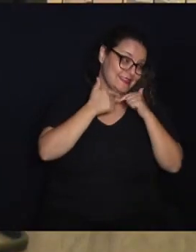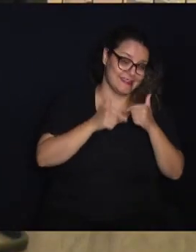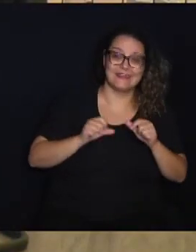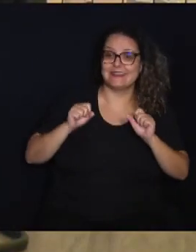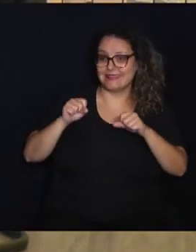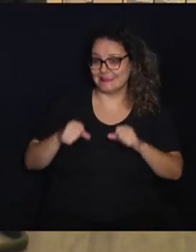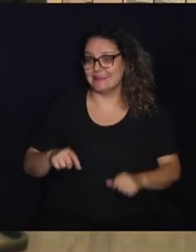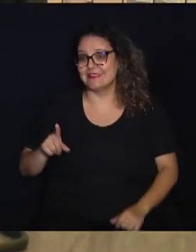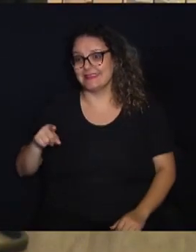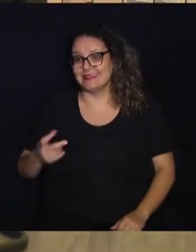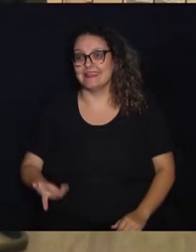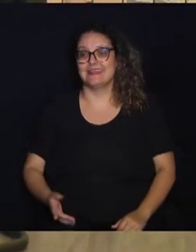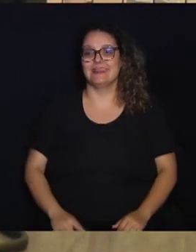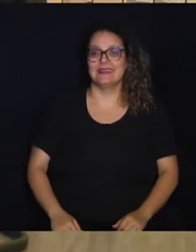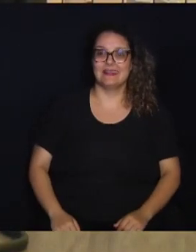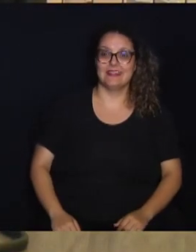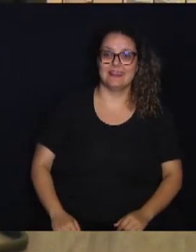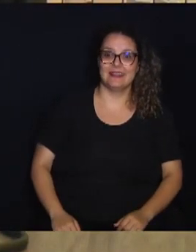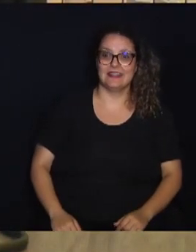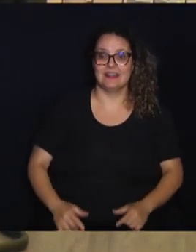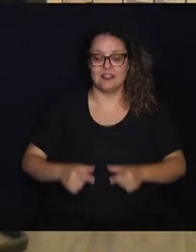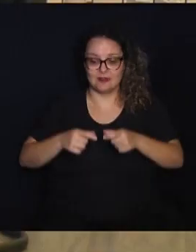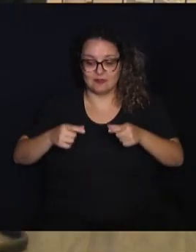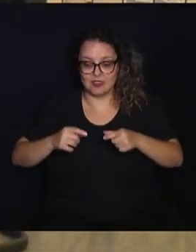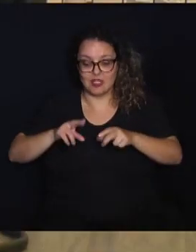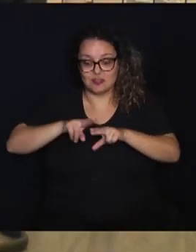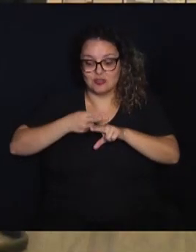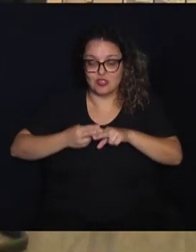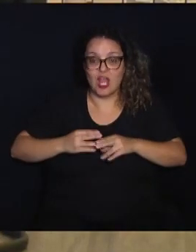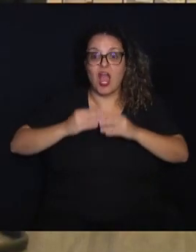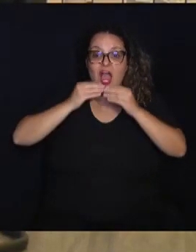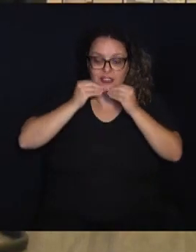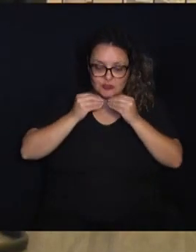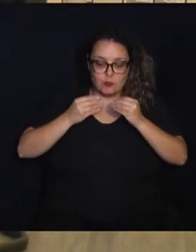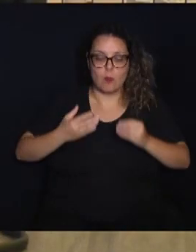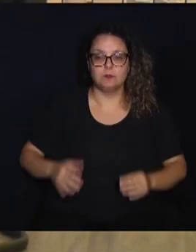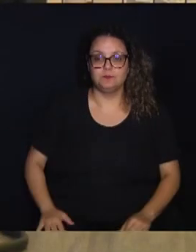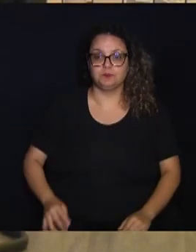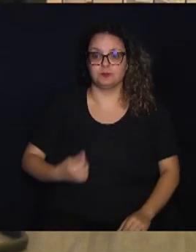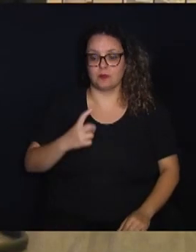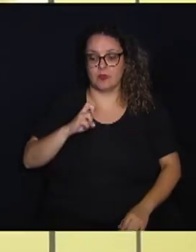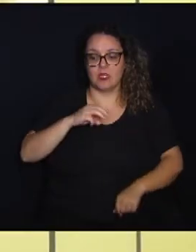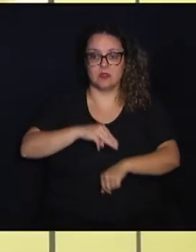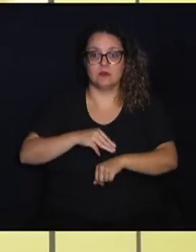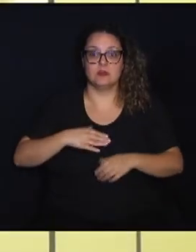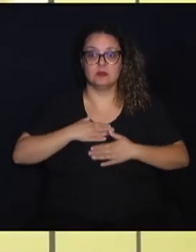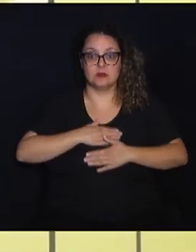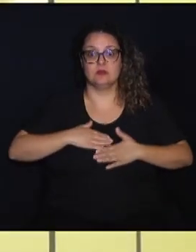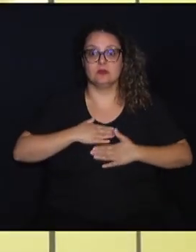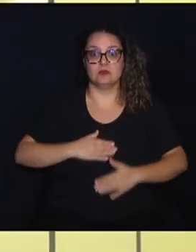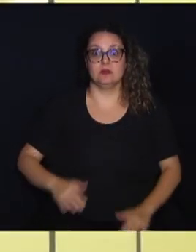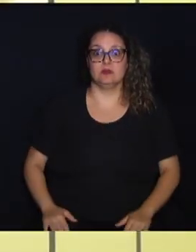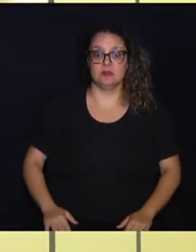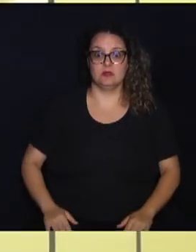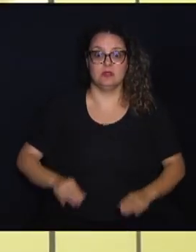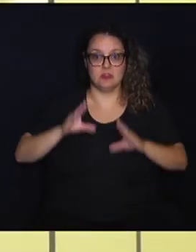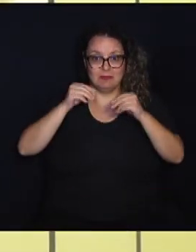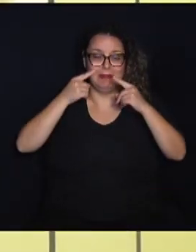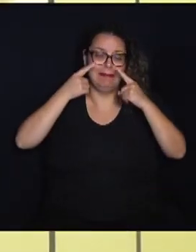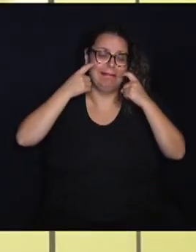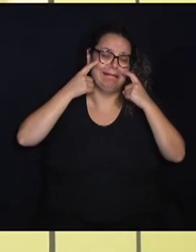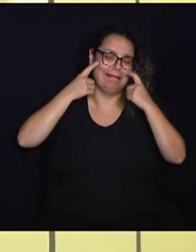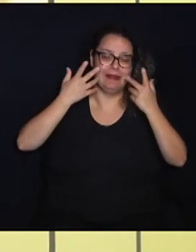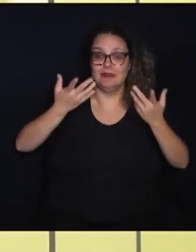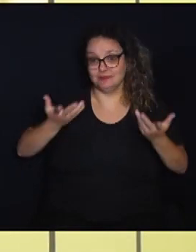Mais depois, né? Você come uma barra de chocolate e é 15 minutos de prazer e a noite inteira chorando na